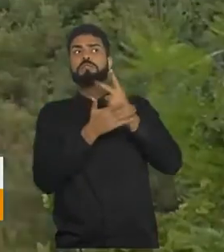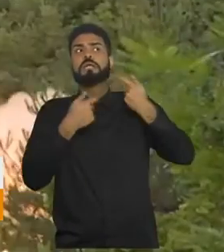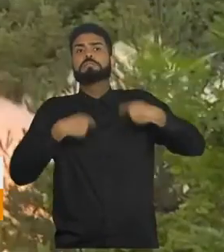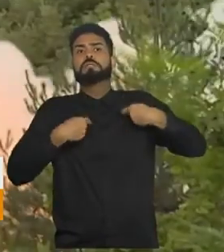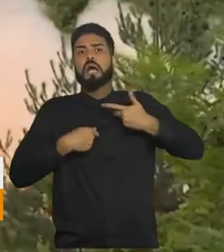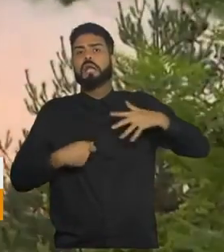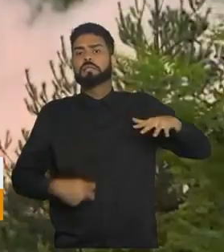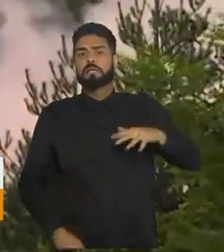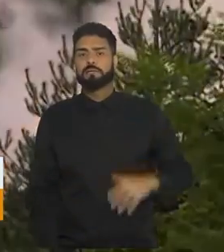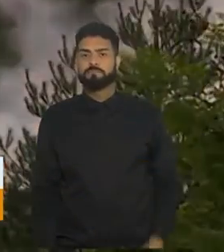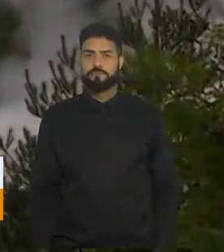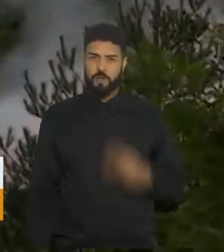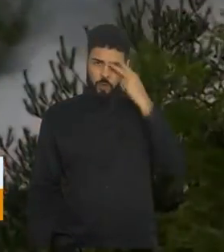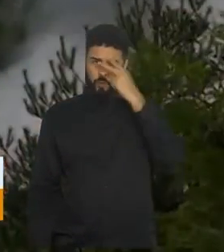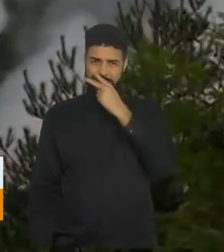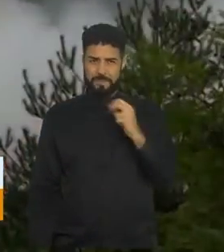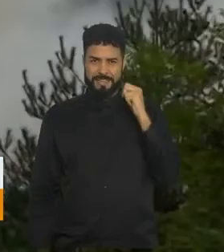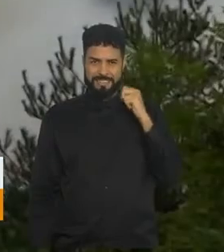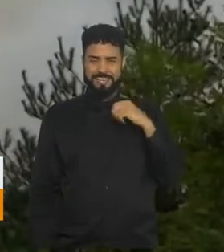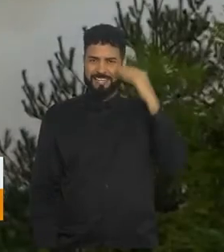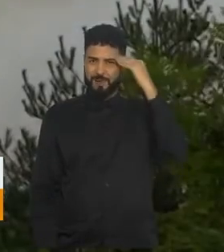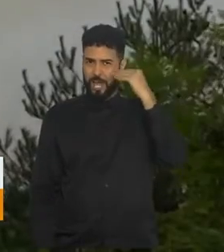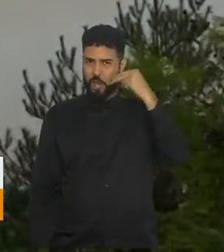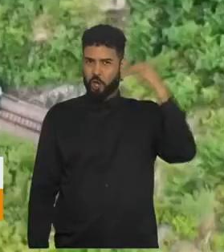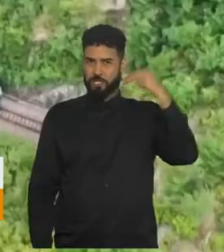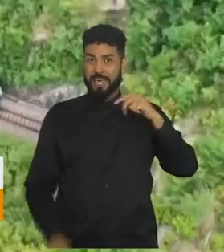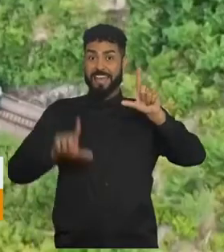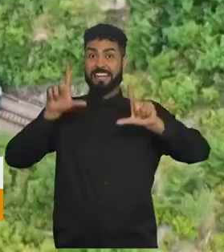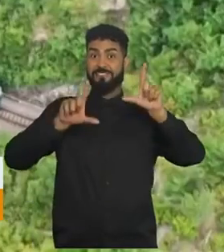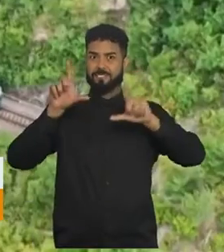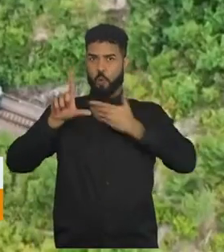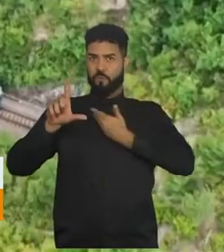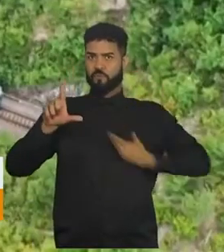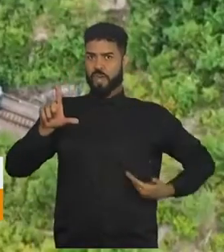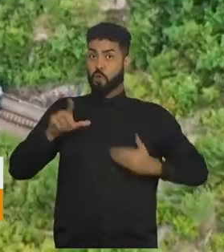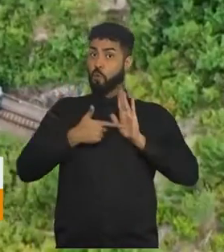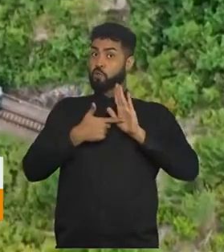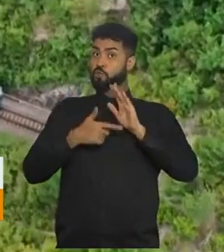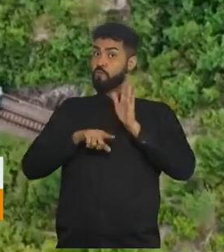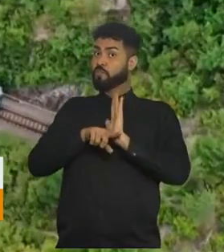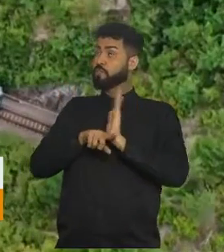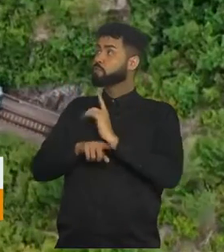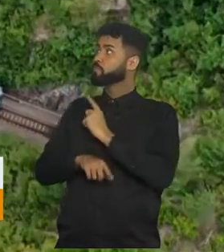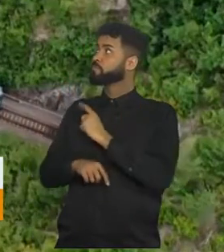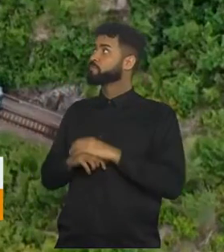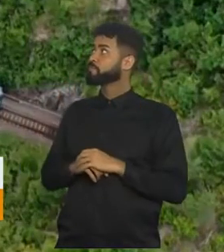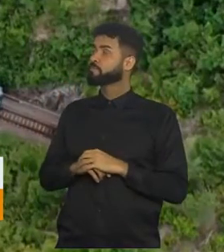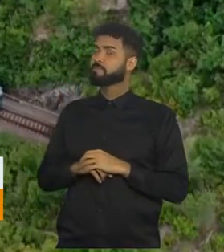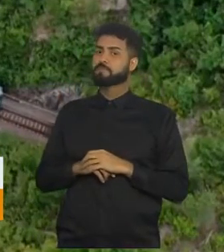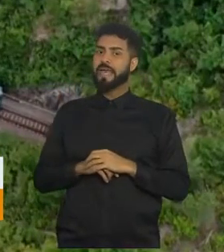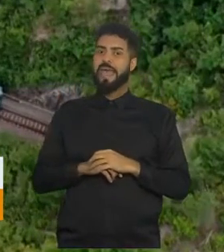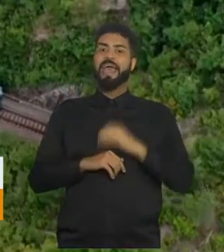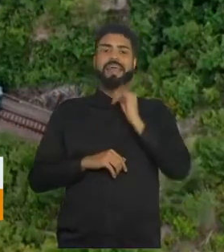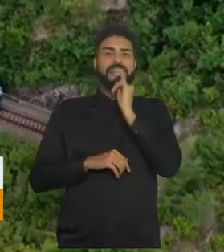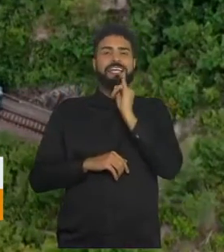Há menos de 2 semanas, a televisão estatal da Coreia do Norte transmitiu um vídeo que mostra um teste realizado pelo país de um